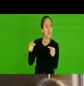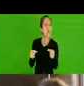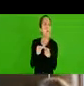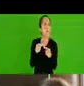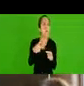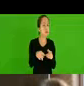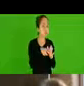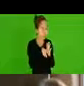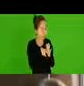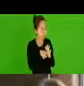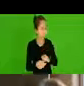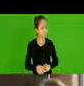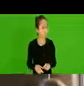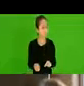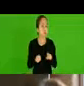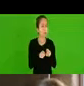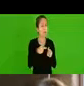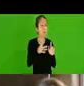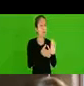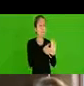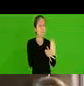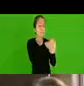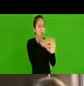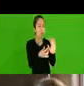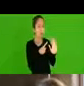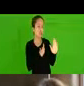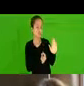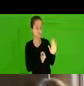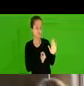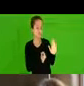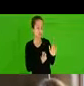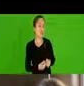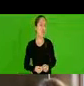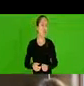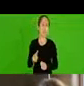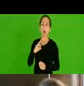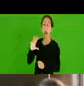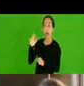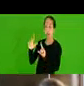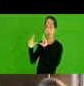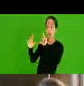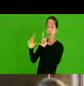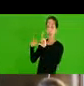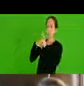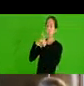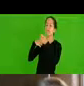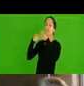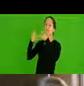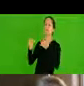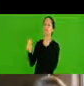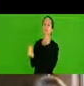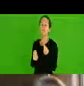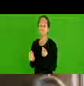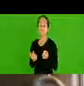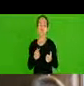segundo as suas hipóteses levantadas, como eu descrevo aquelas cenas? Porque não é só dizer lá, eu